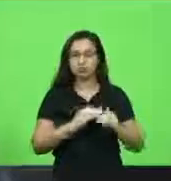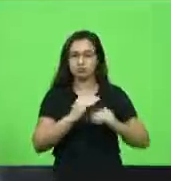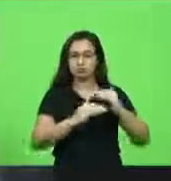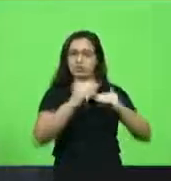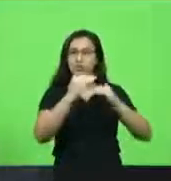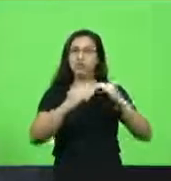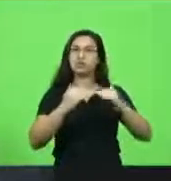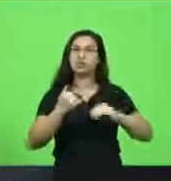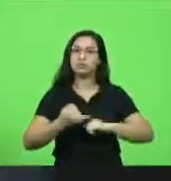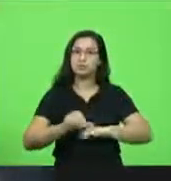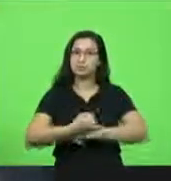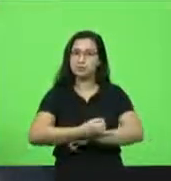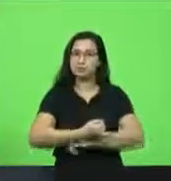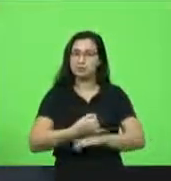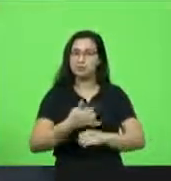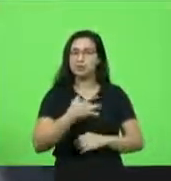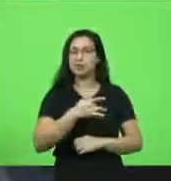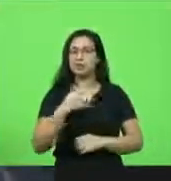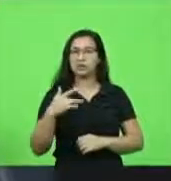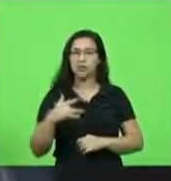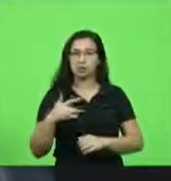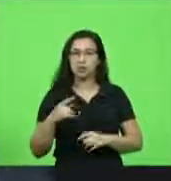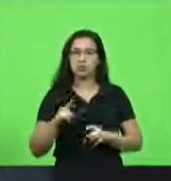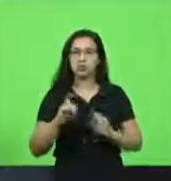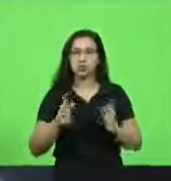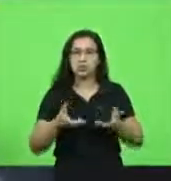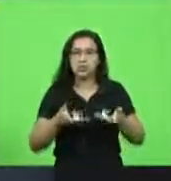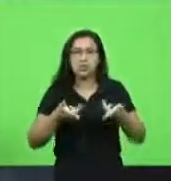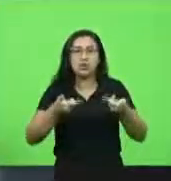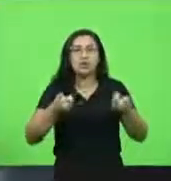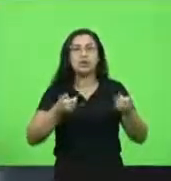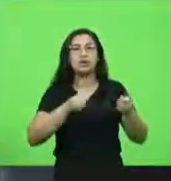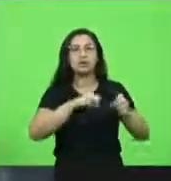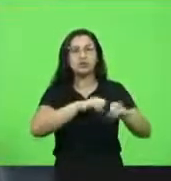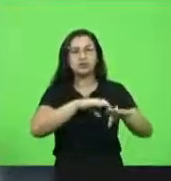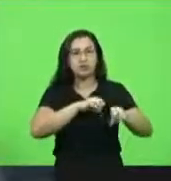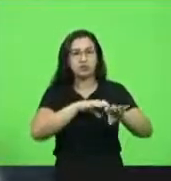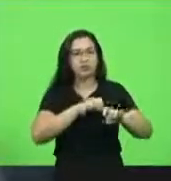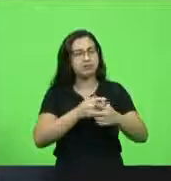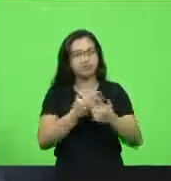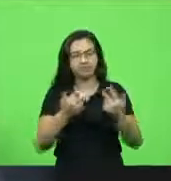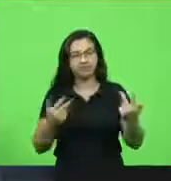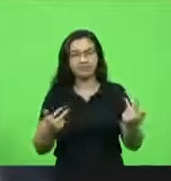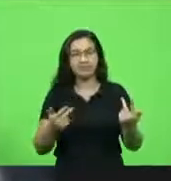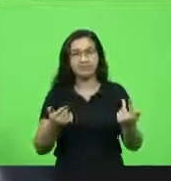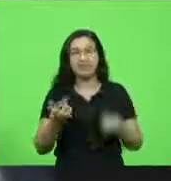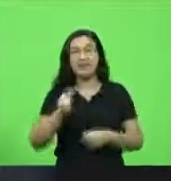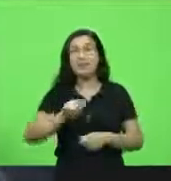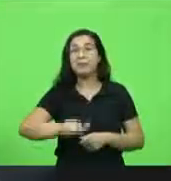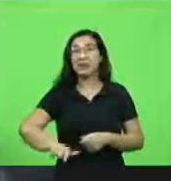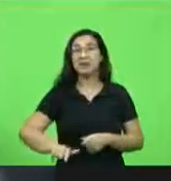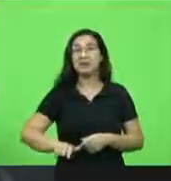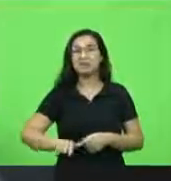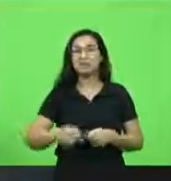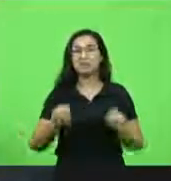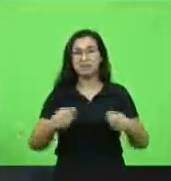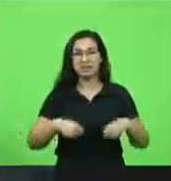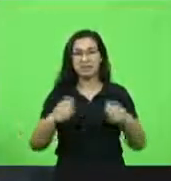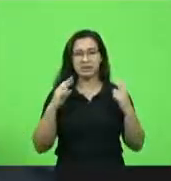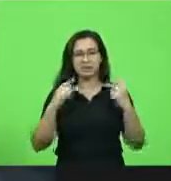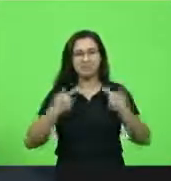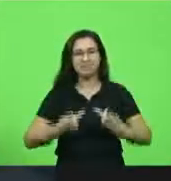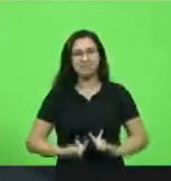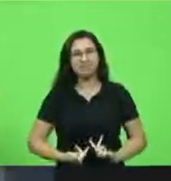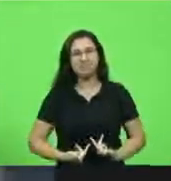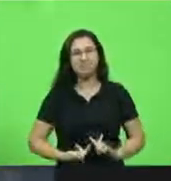desenvolvimento na saúde, para qualidade no ensino, na educação, mas nós temos que ter esse lado humano. Então, hoje eu sensibilizo